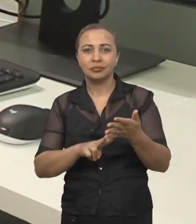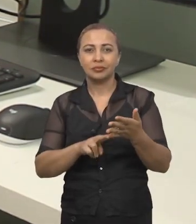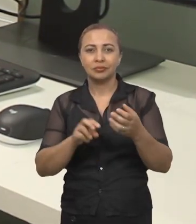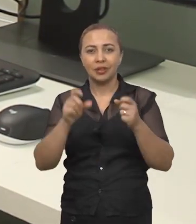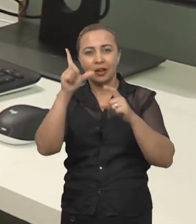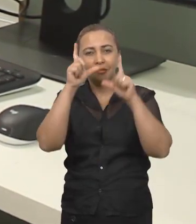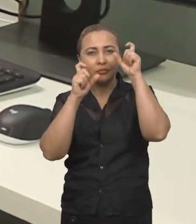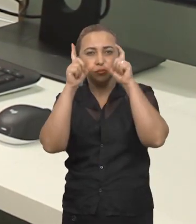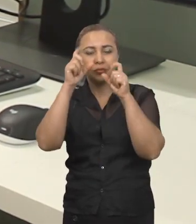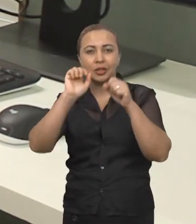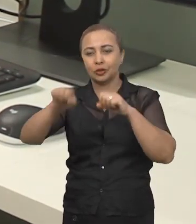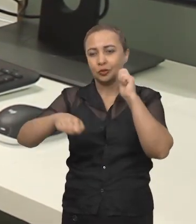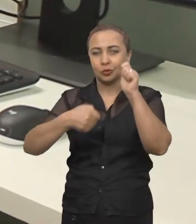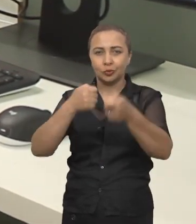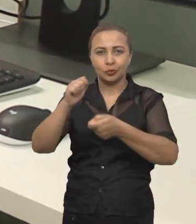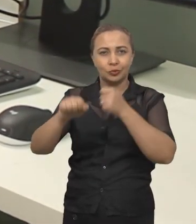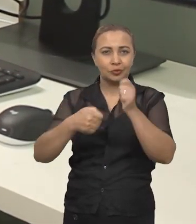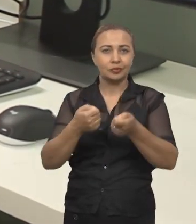Imagens e Sinais,